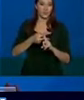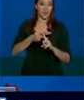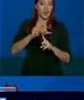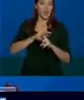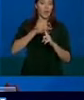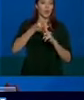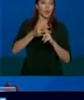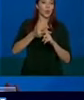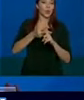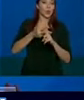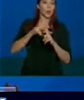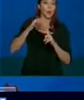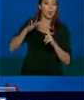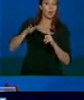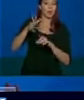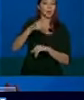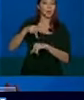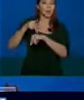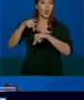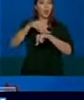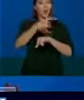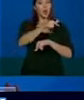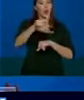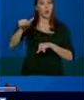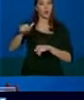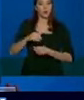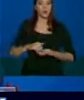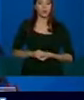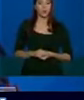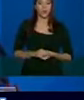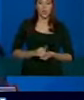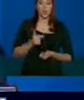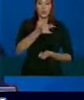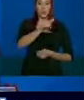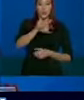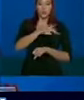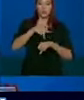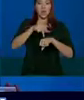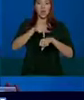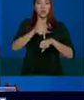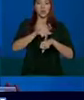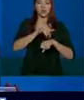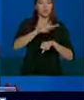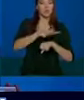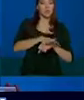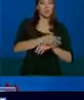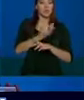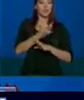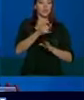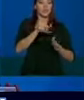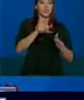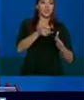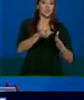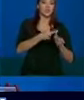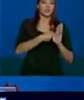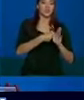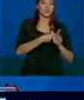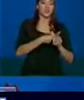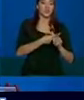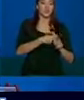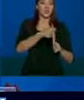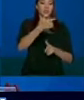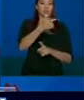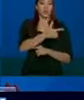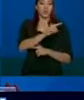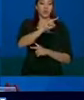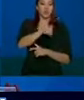da média dos países emergentes. A média dos países emergentes é de um déficit primário em torno